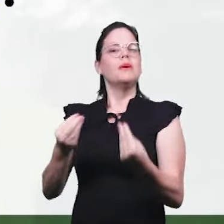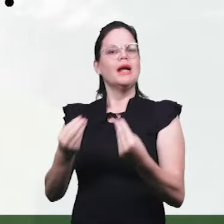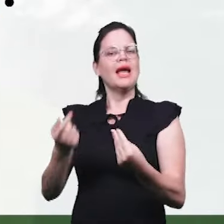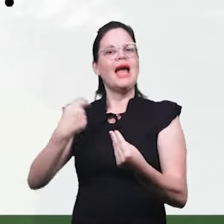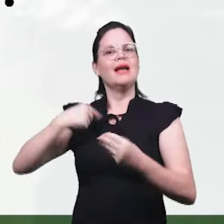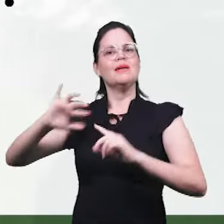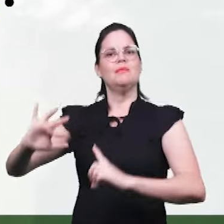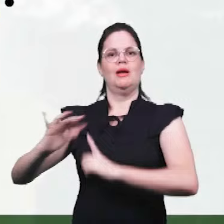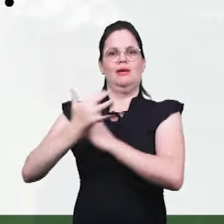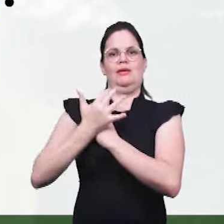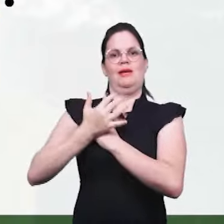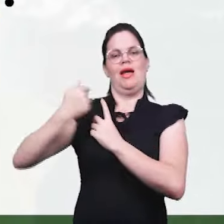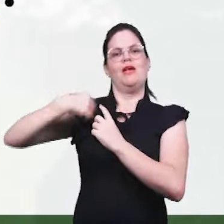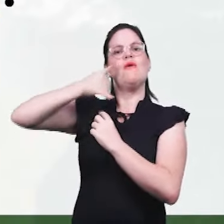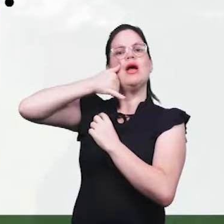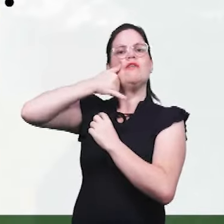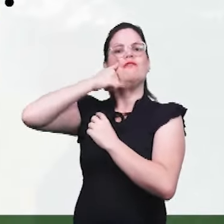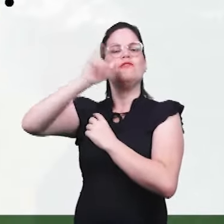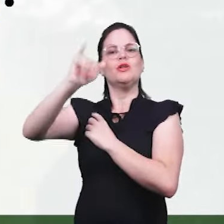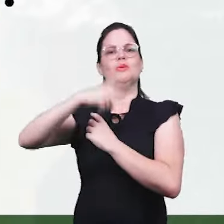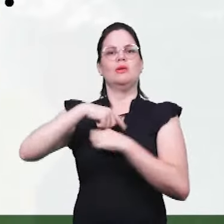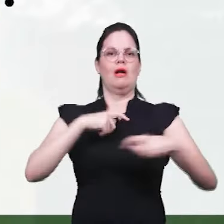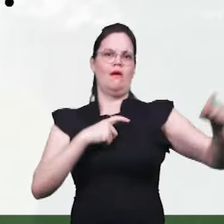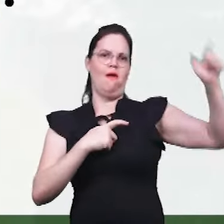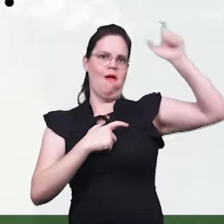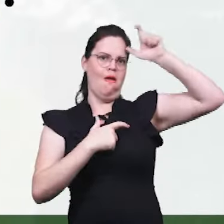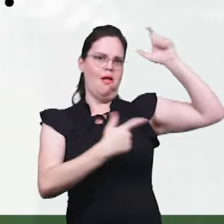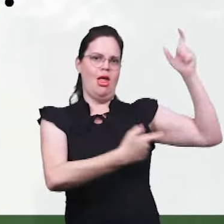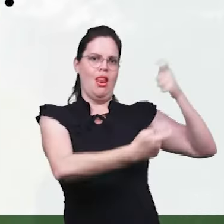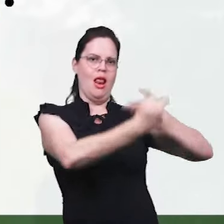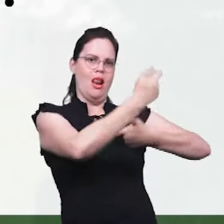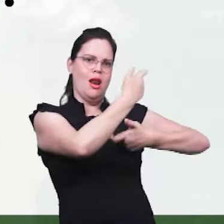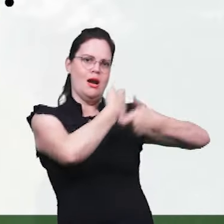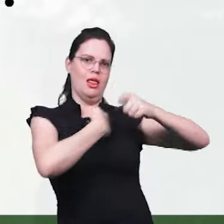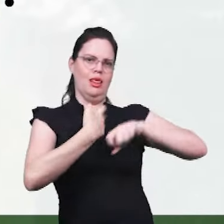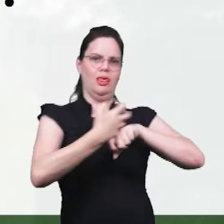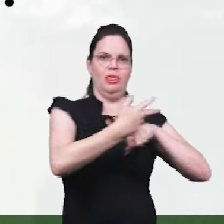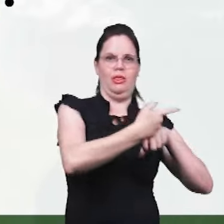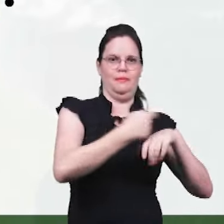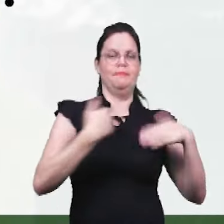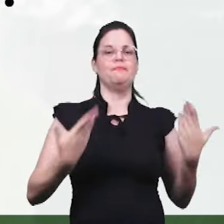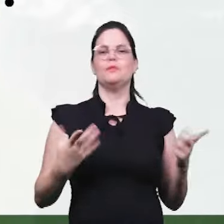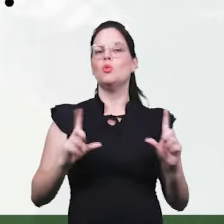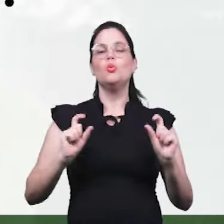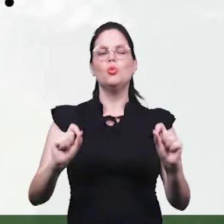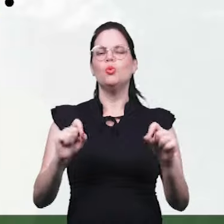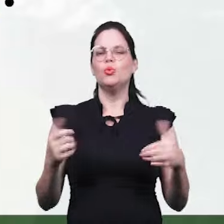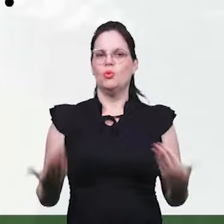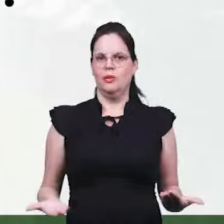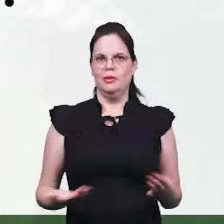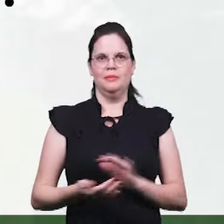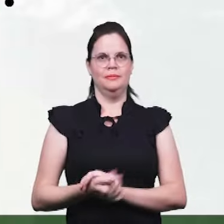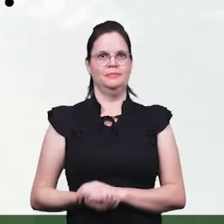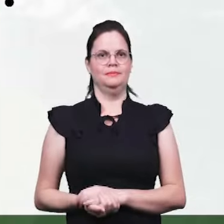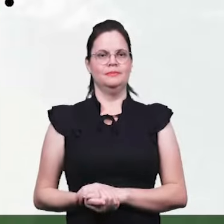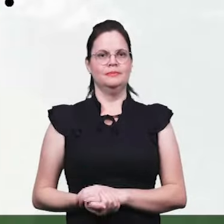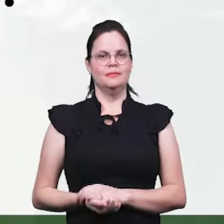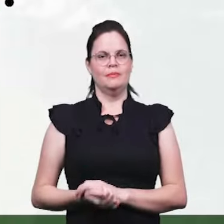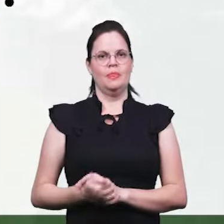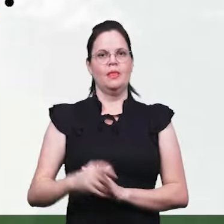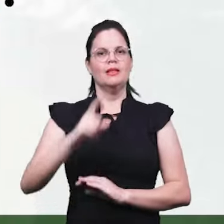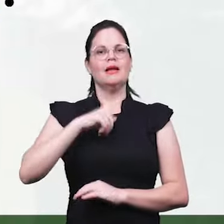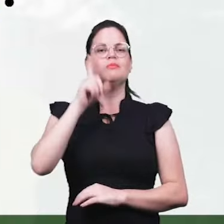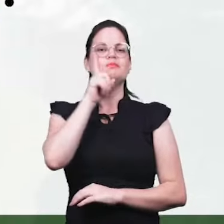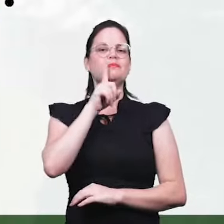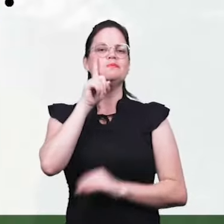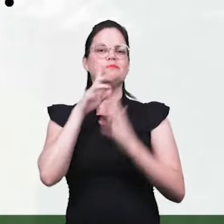como remédio para que a igreja não seja atingida por aquela ação ali do adversário. Essa resposta nós vamos receber lá dos